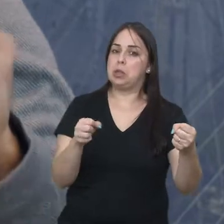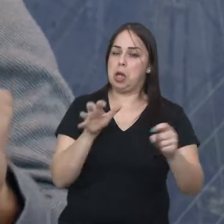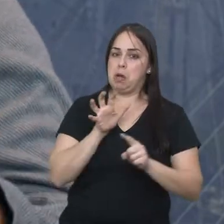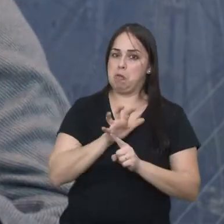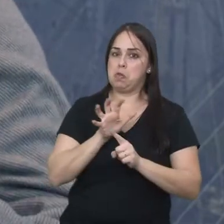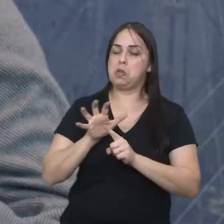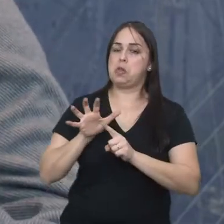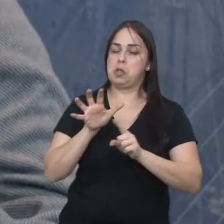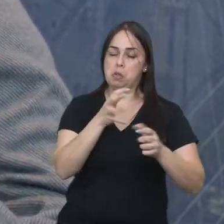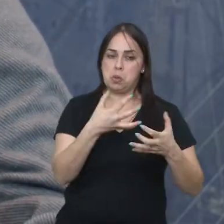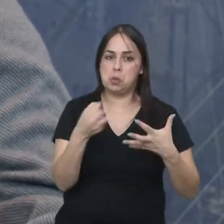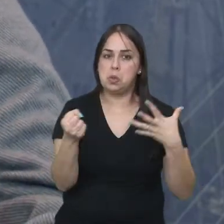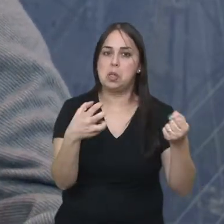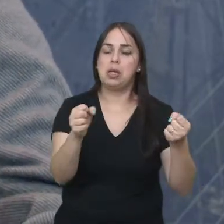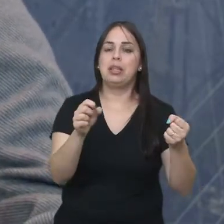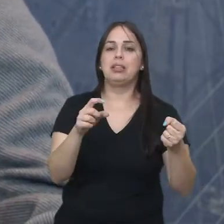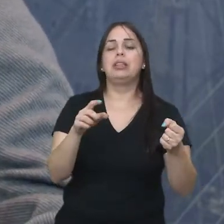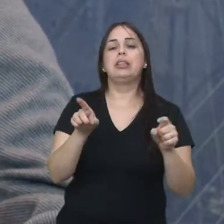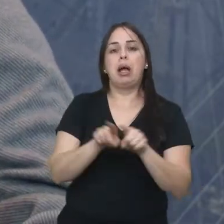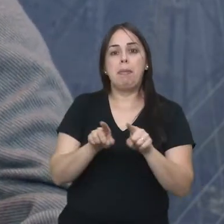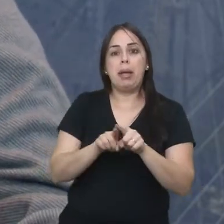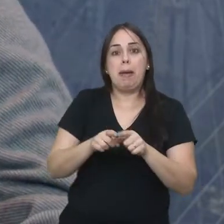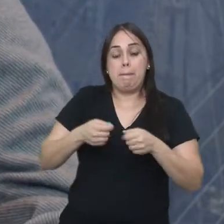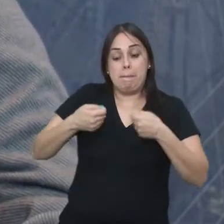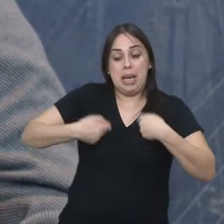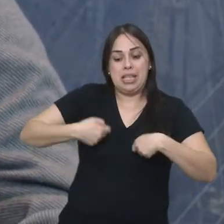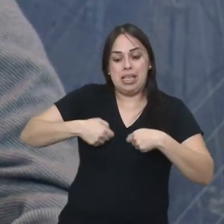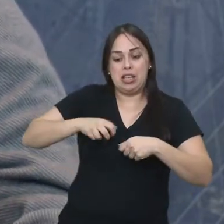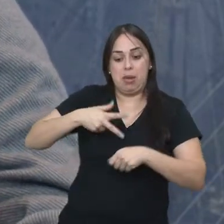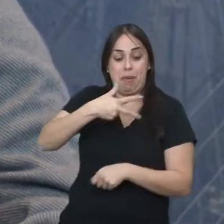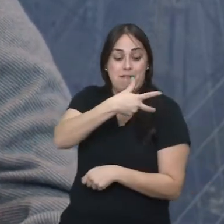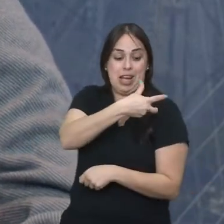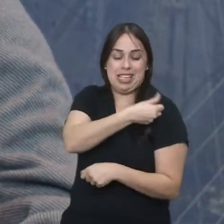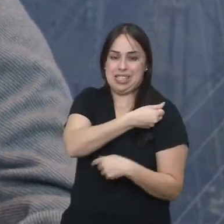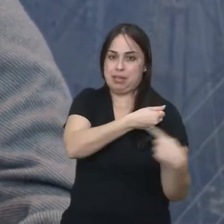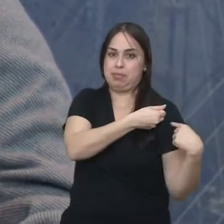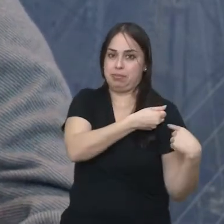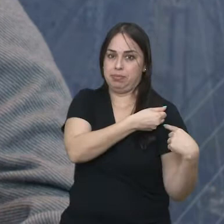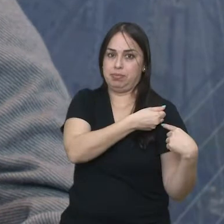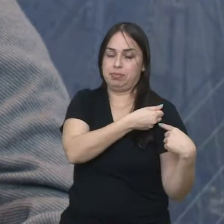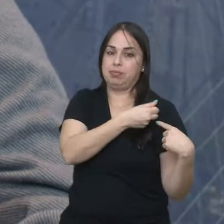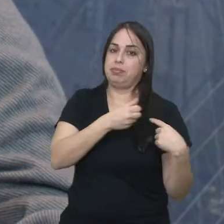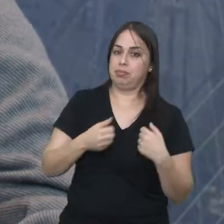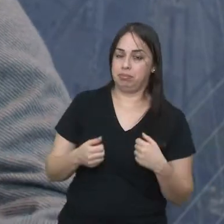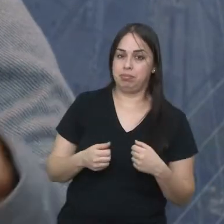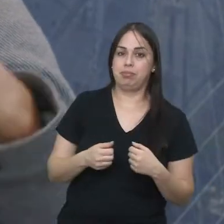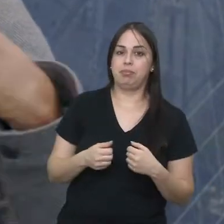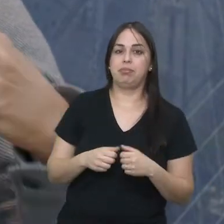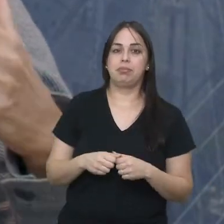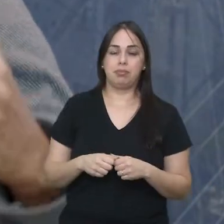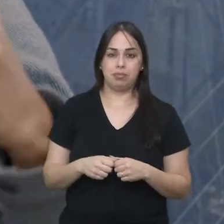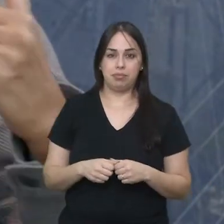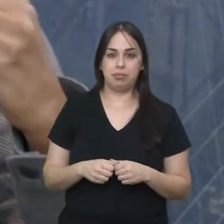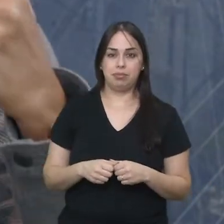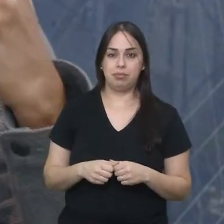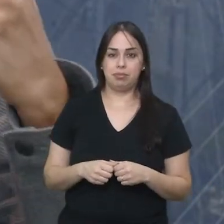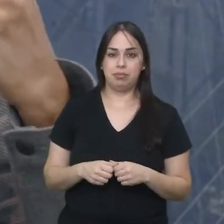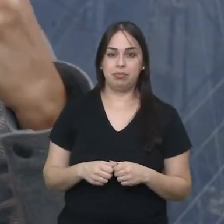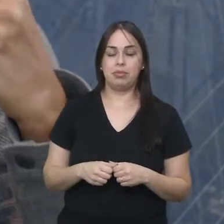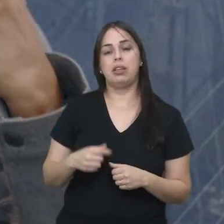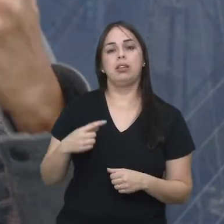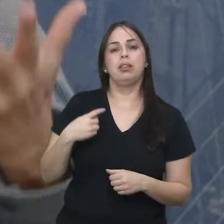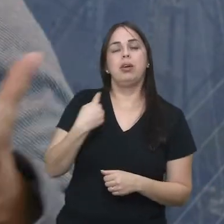impactando demais na sociedade e a necessidade de uma vacina, né? Paradoxalmente, essa situação